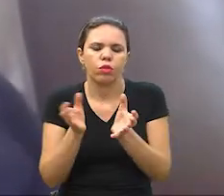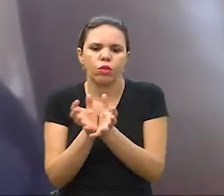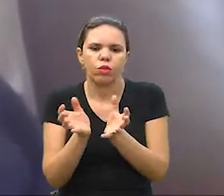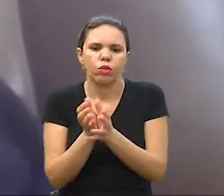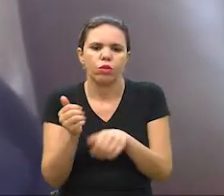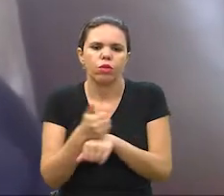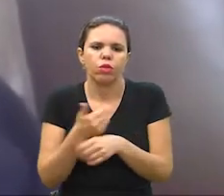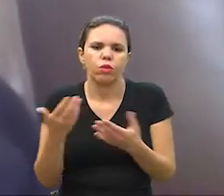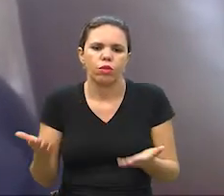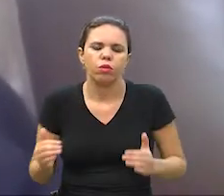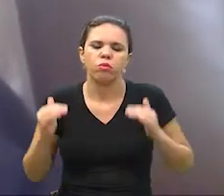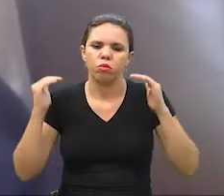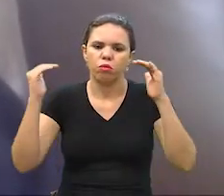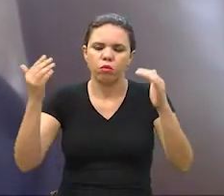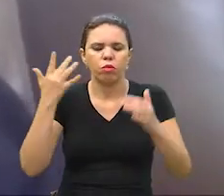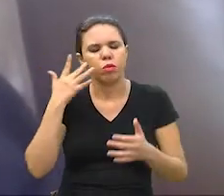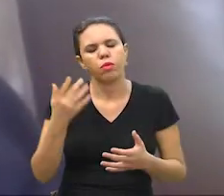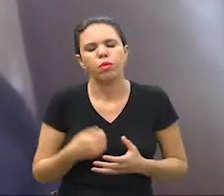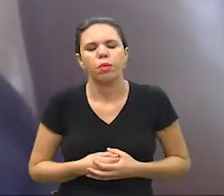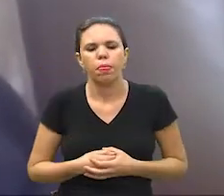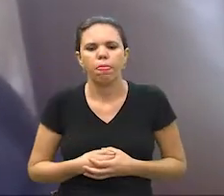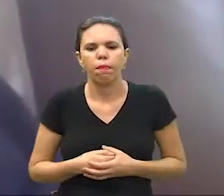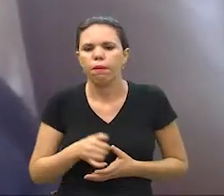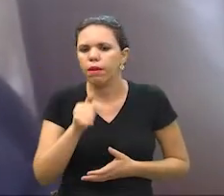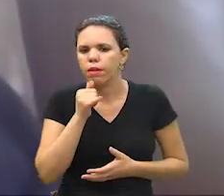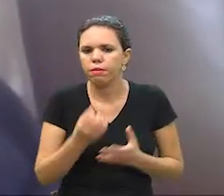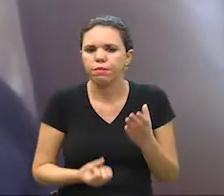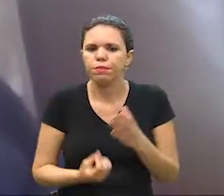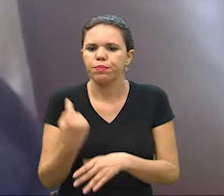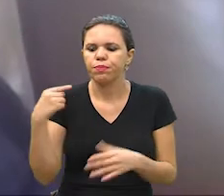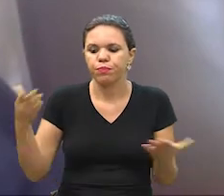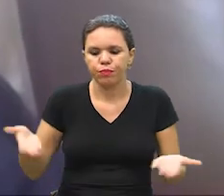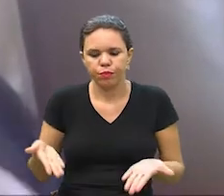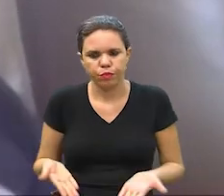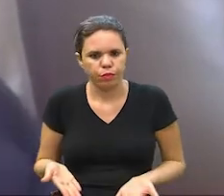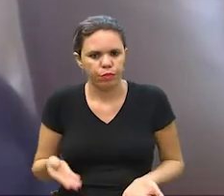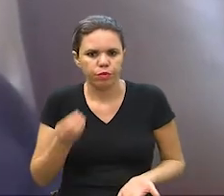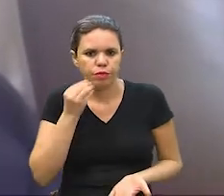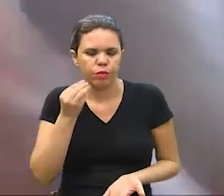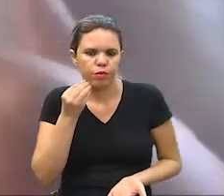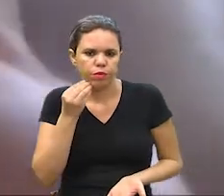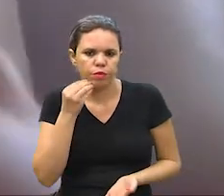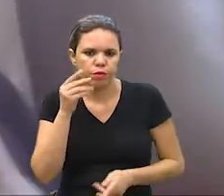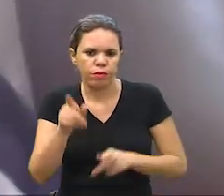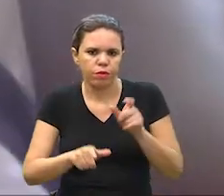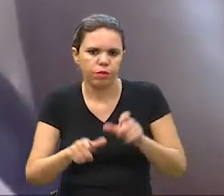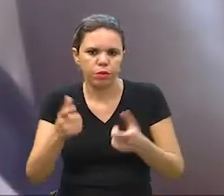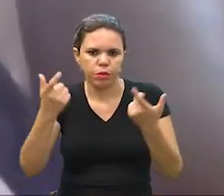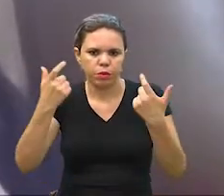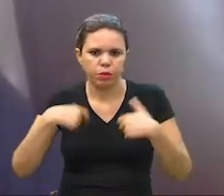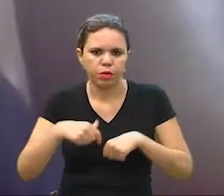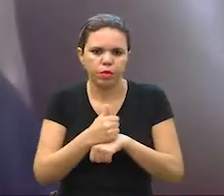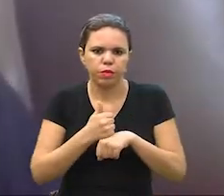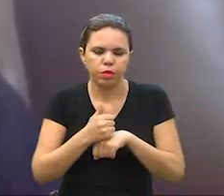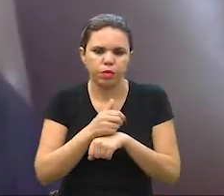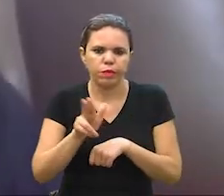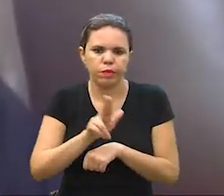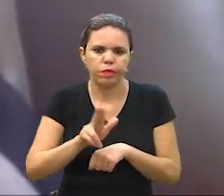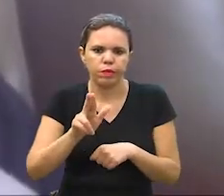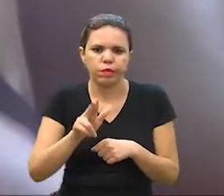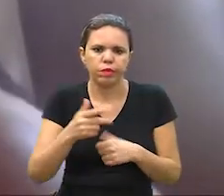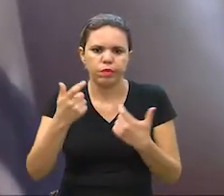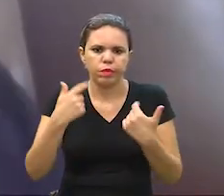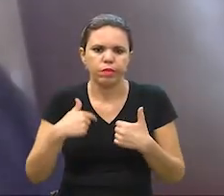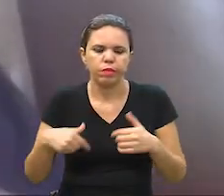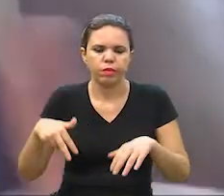desse porte. Acho que o exemplo do que aconteceu aqui hoje, de dar chance até para alguém profissional de uma universidade que